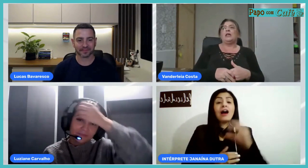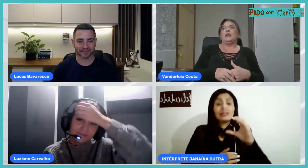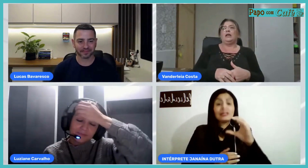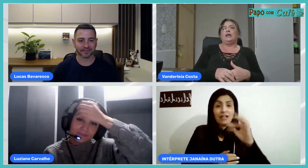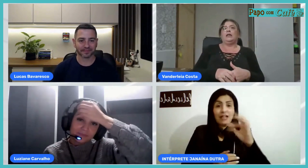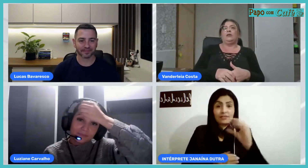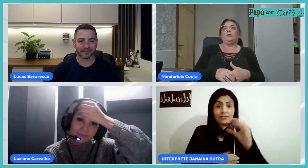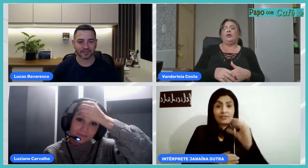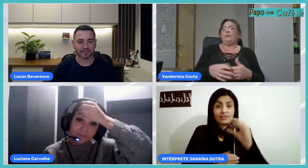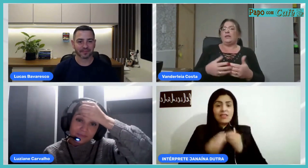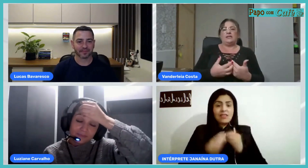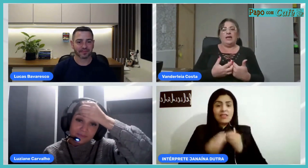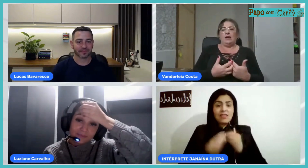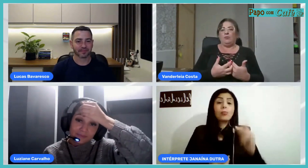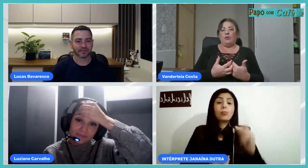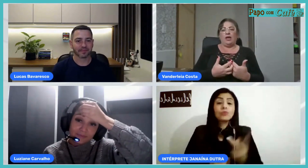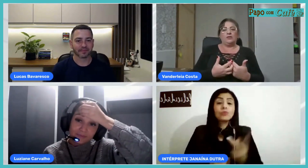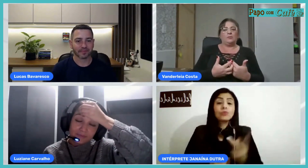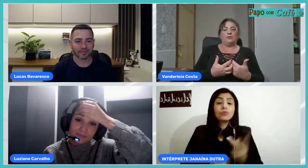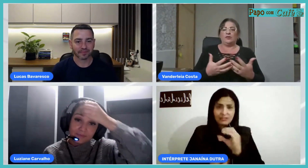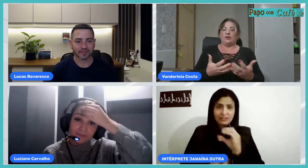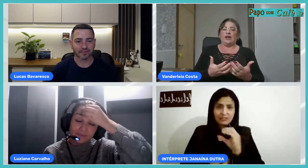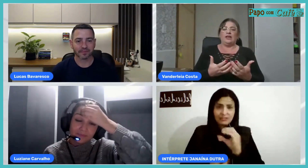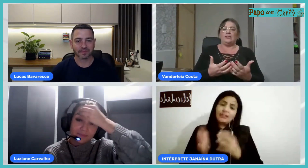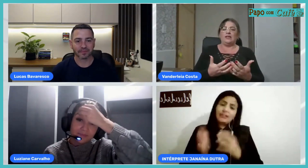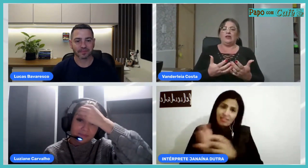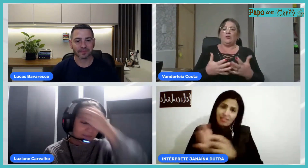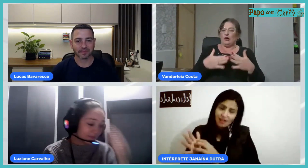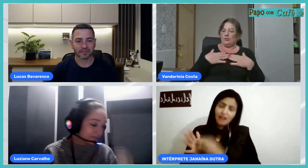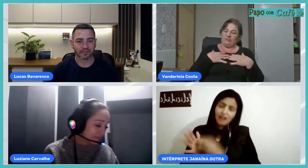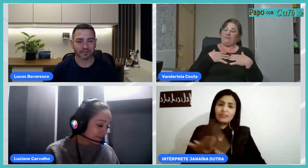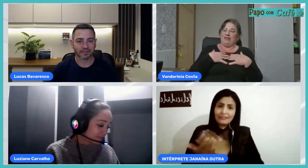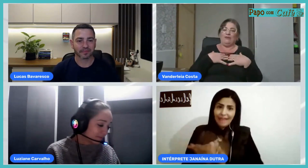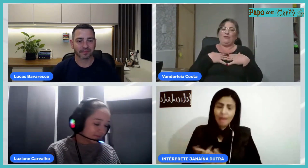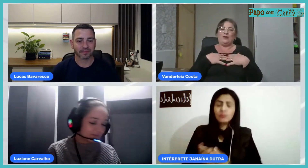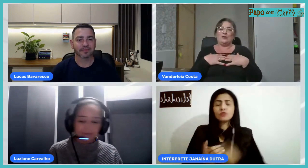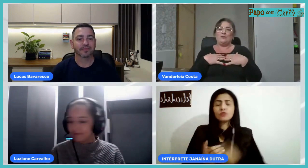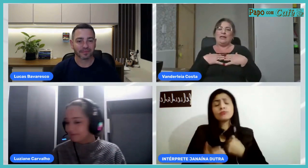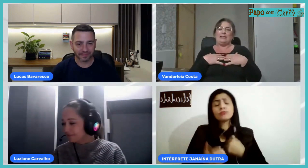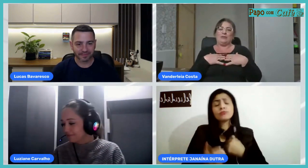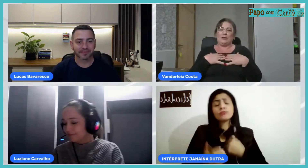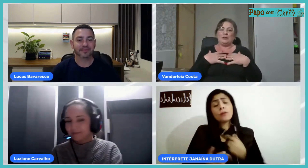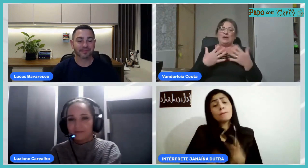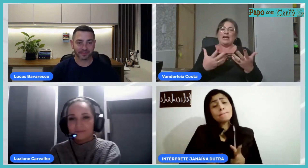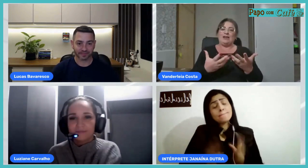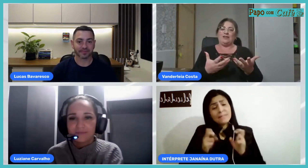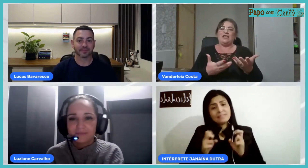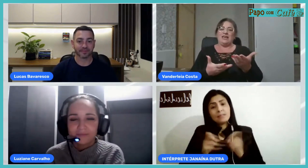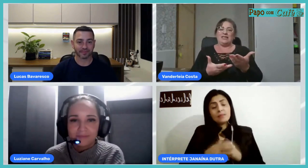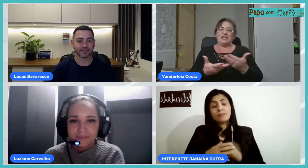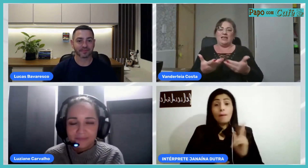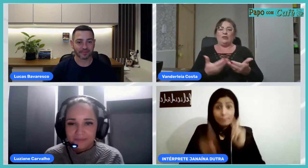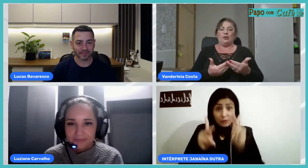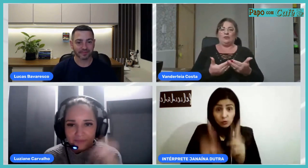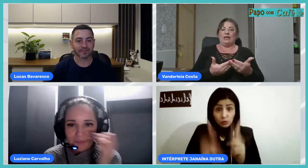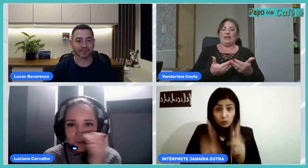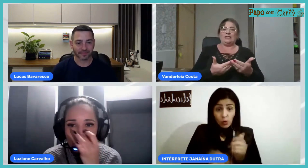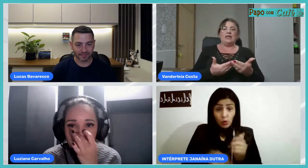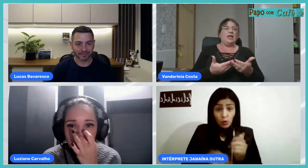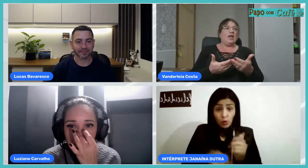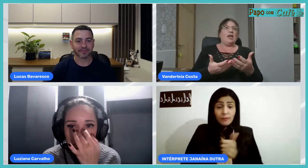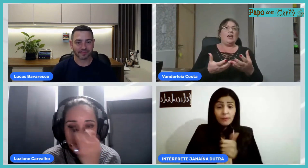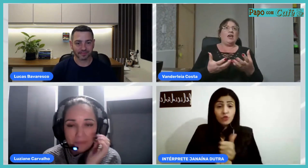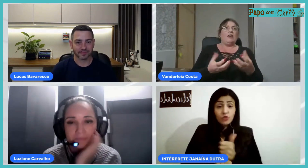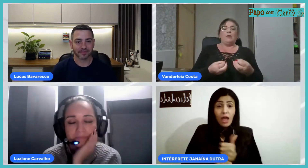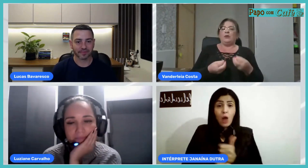né? O que eu percebo é que os profissionais, eu fico surpresa, porque eu não esperava esse retorno